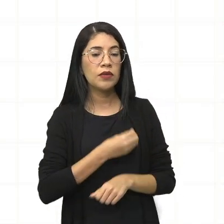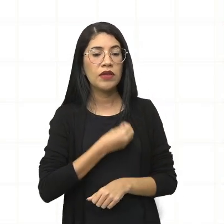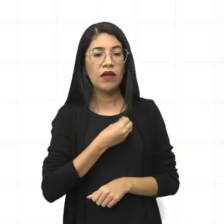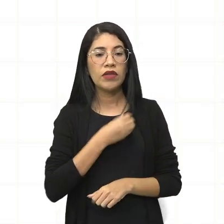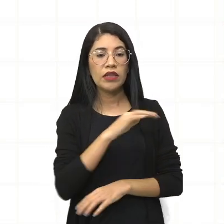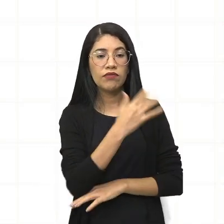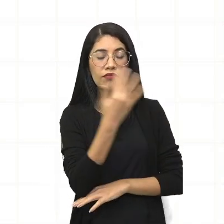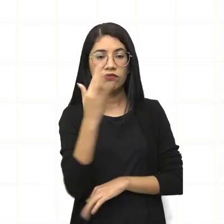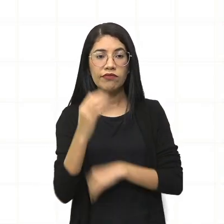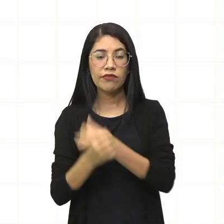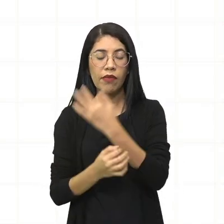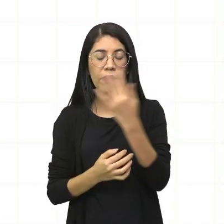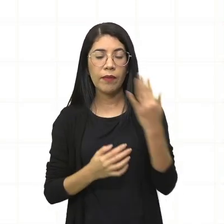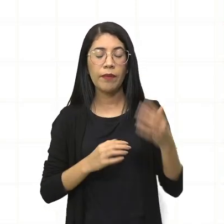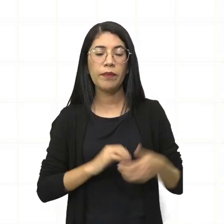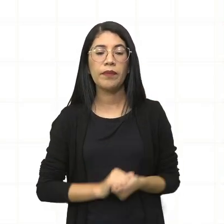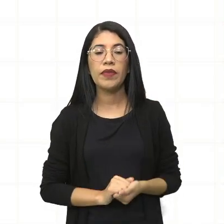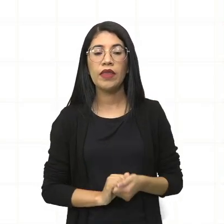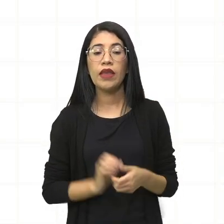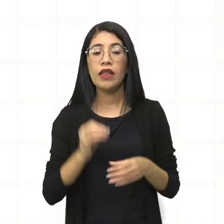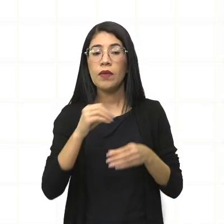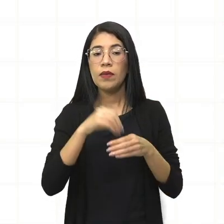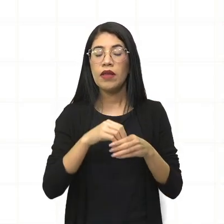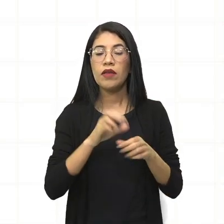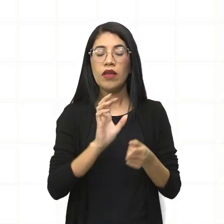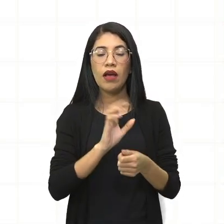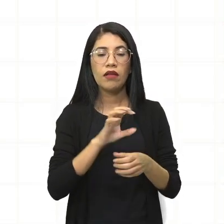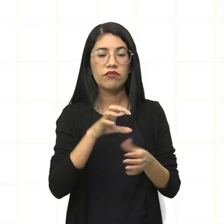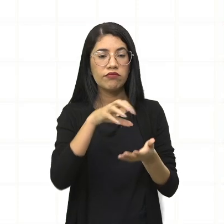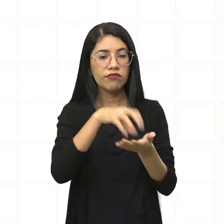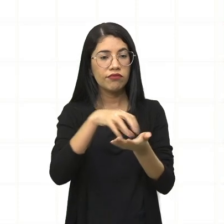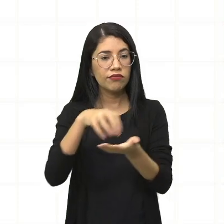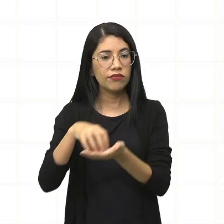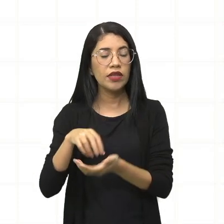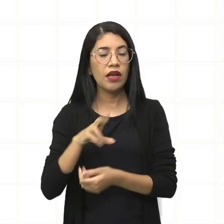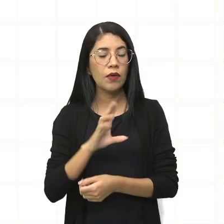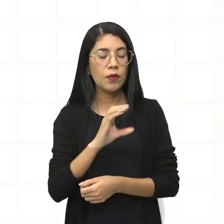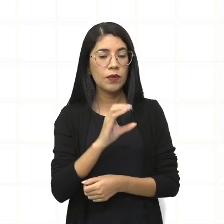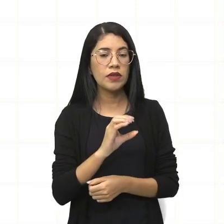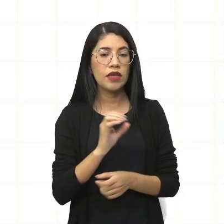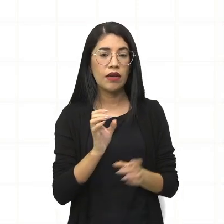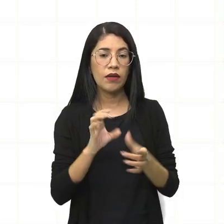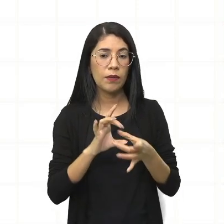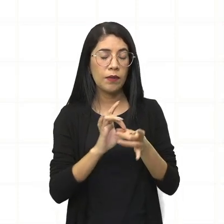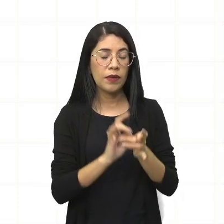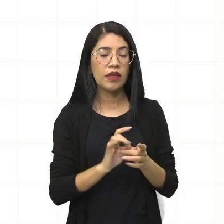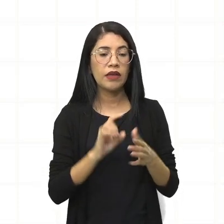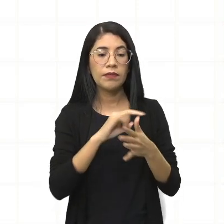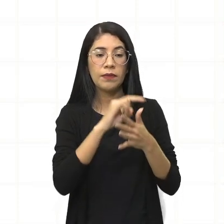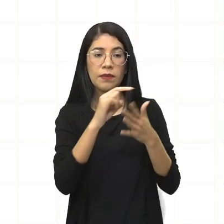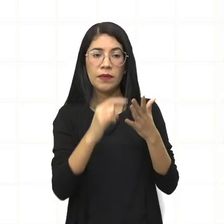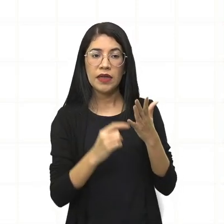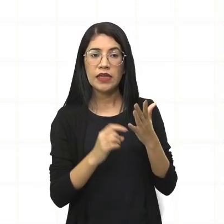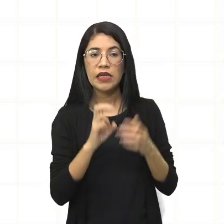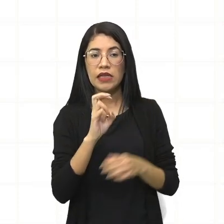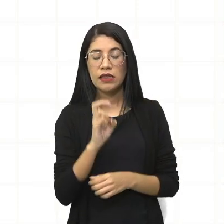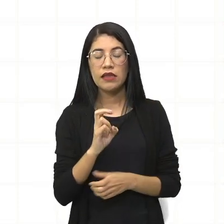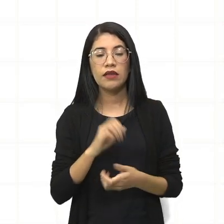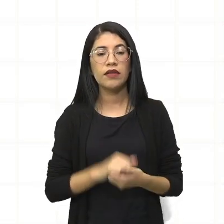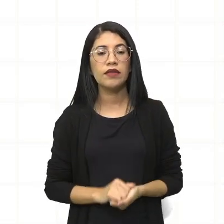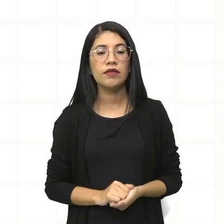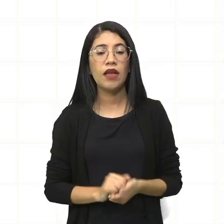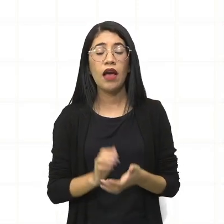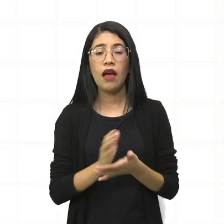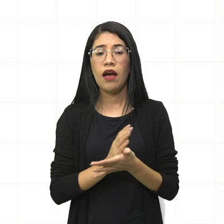nós temos aí dentro das unidades de proteção integral, essas 5 categorias, tá?